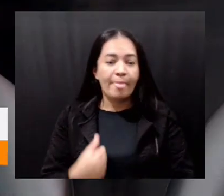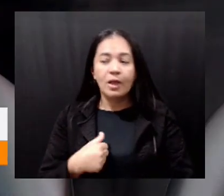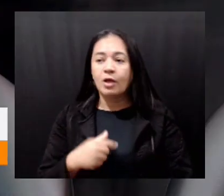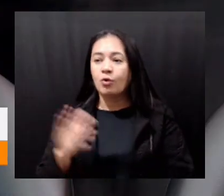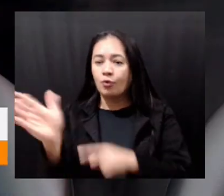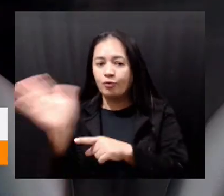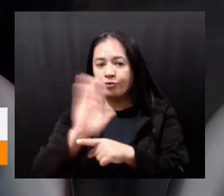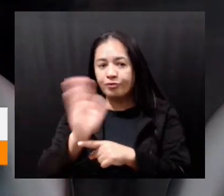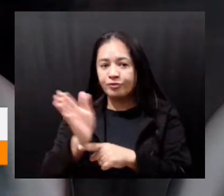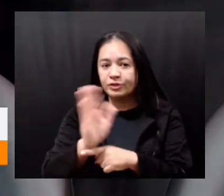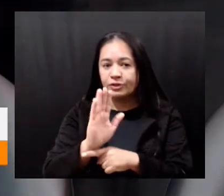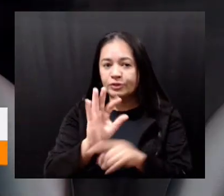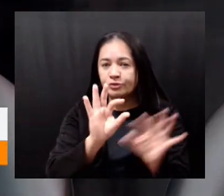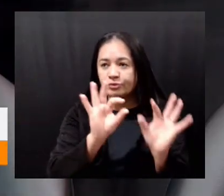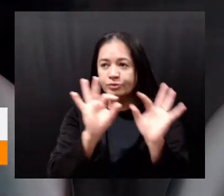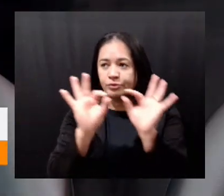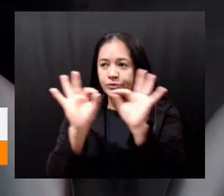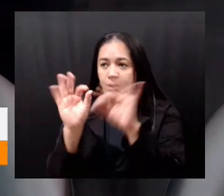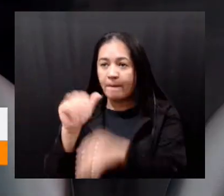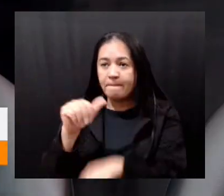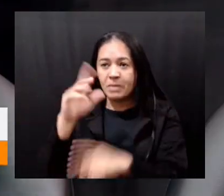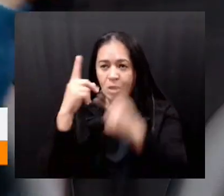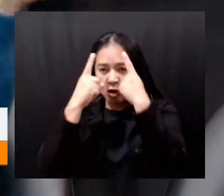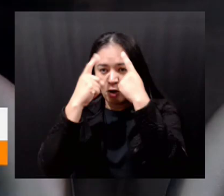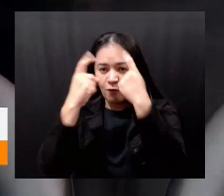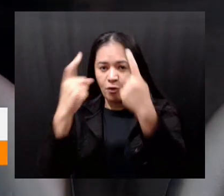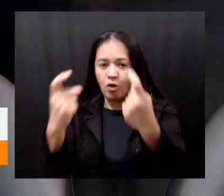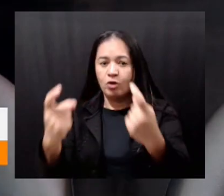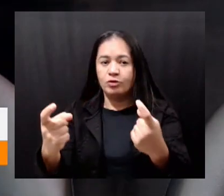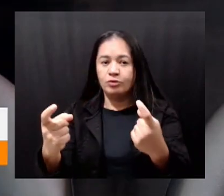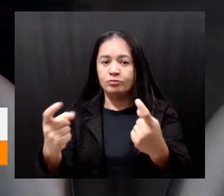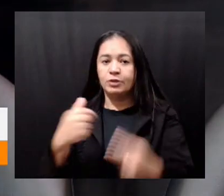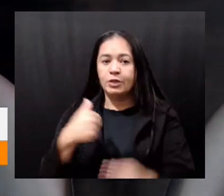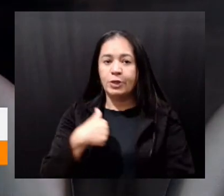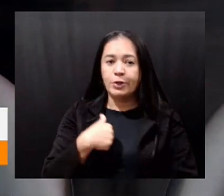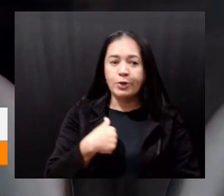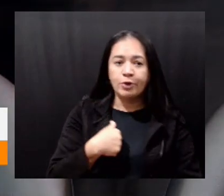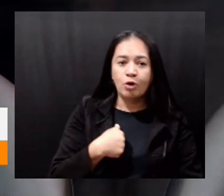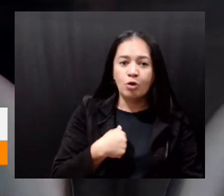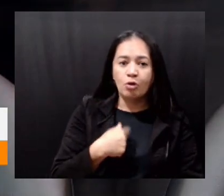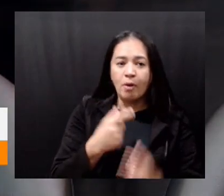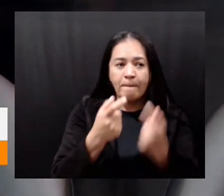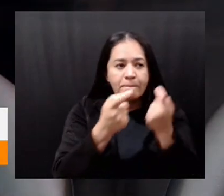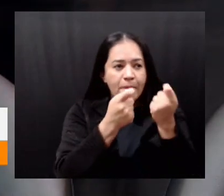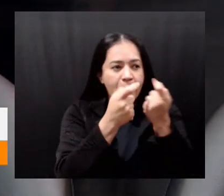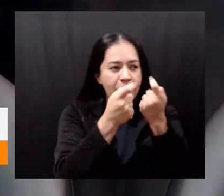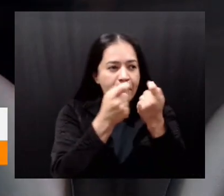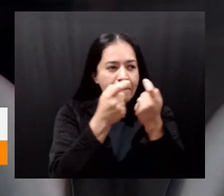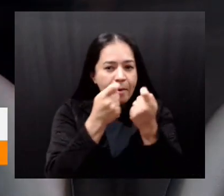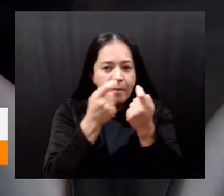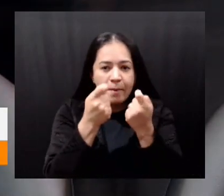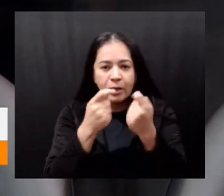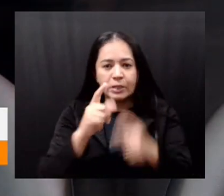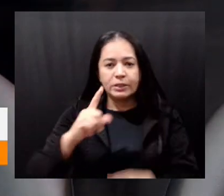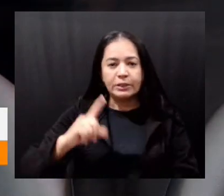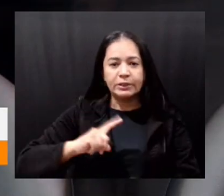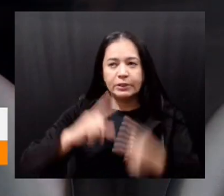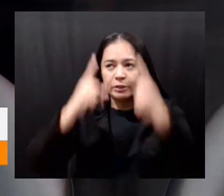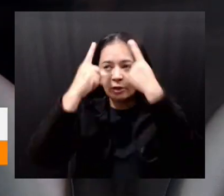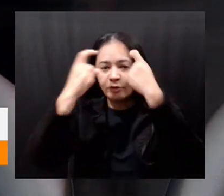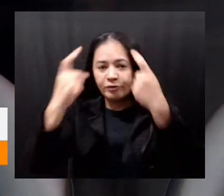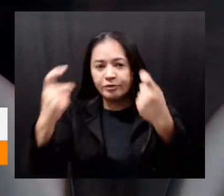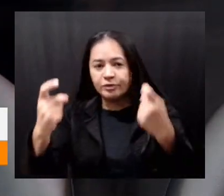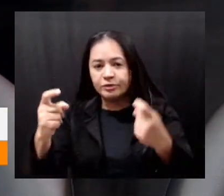é um pouco mais violento, eu jogo joguinho que tem violência e tô ali,